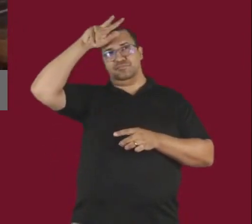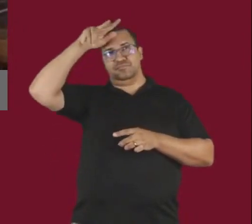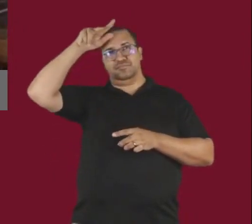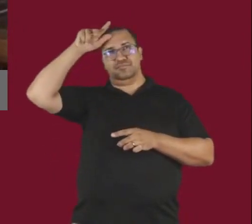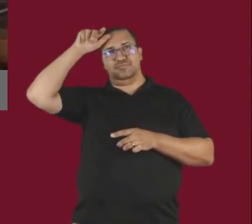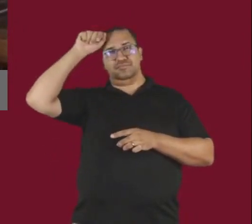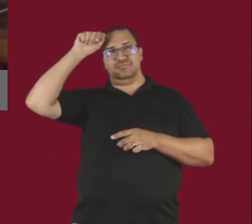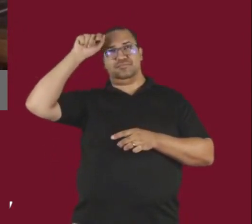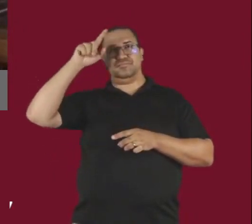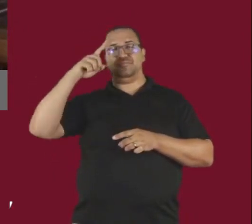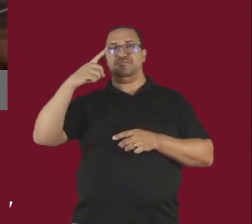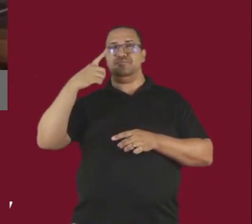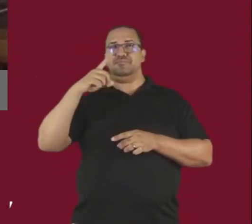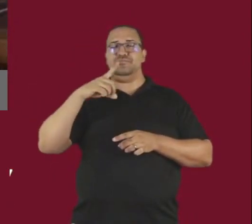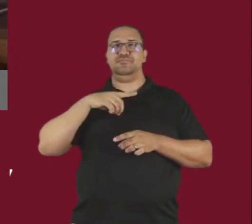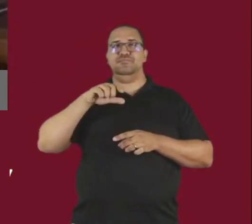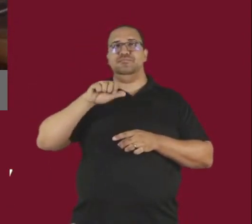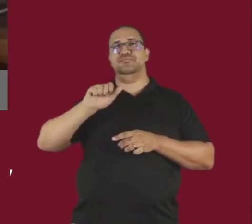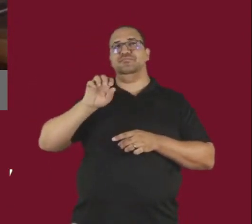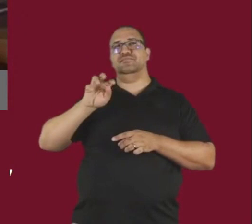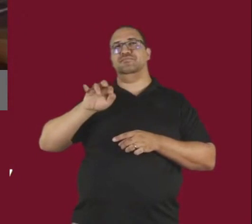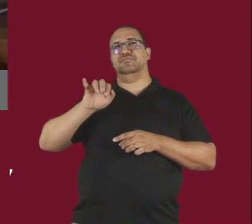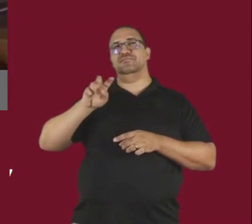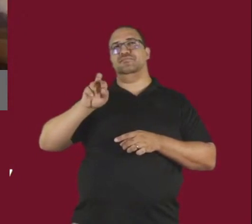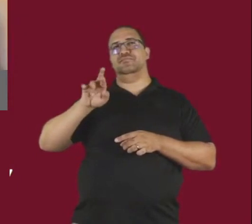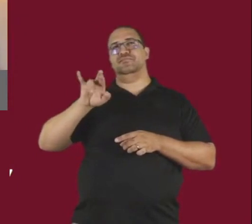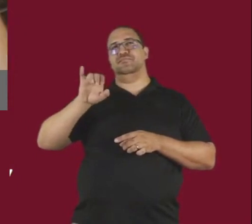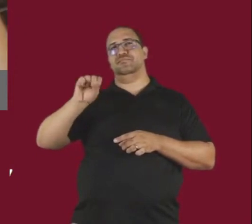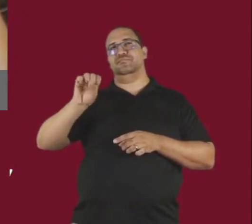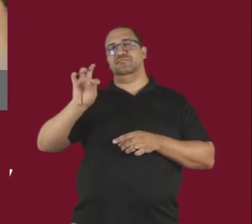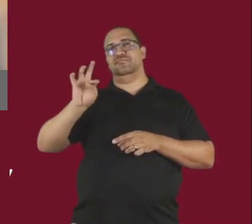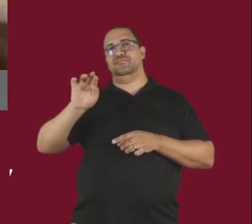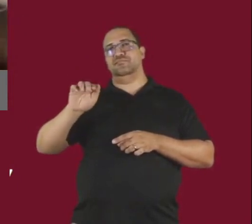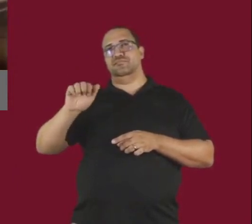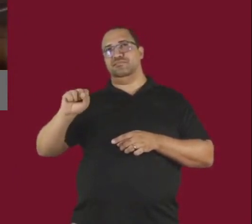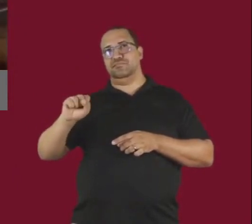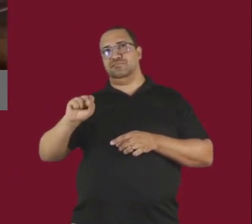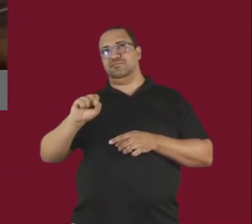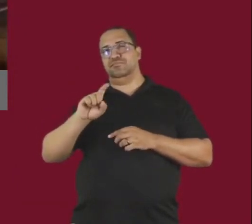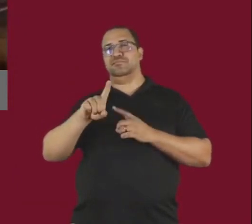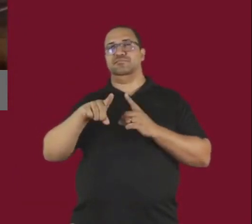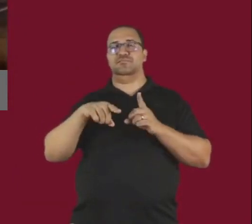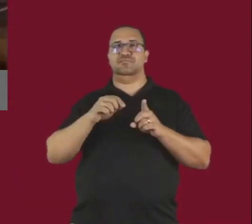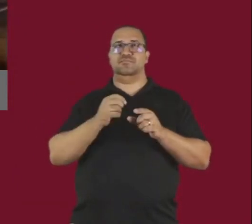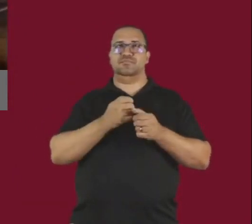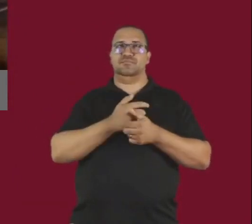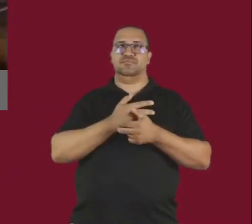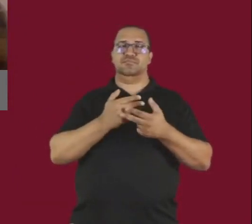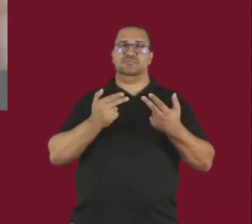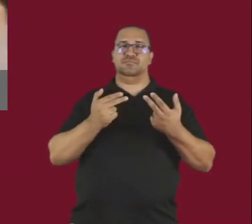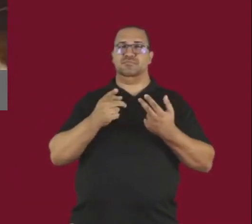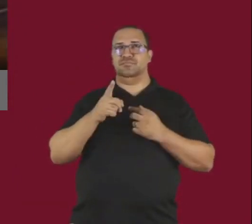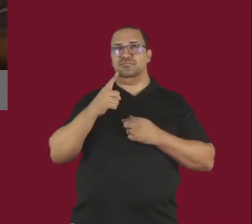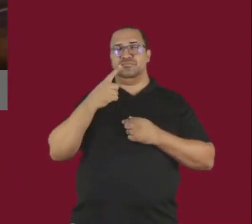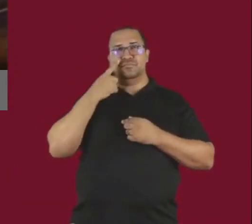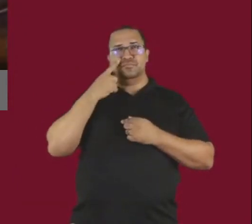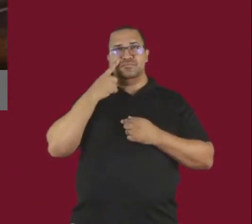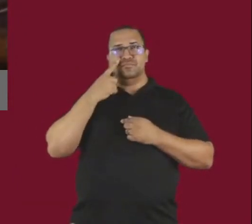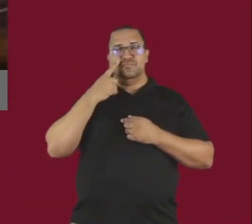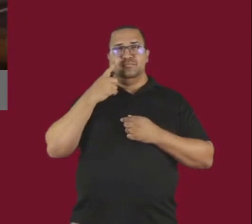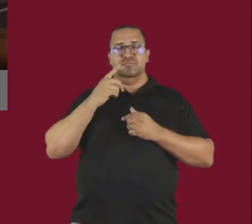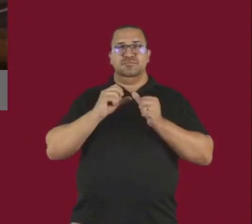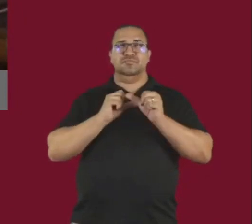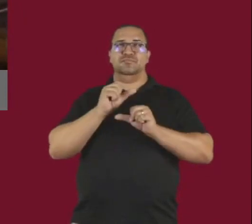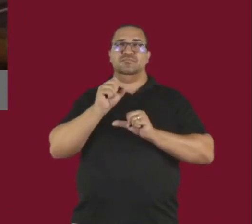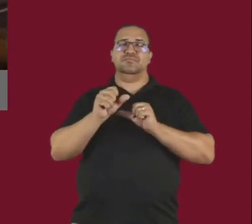trouxe ativistas europeus, inverteu, né, a ordem das coisas e trouxe ativistas europeus para a Terra